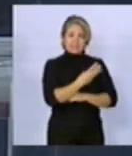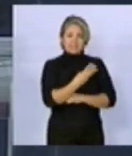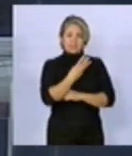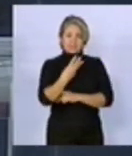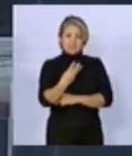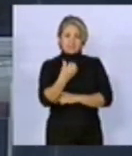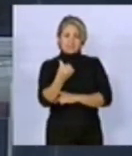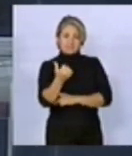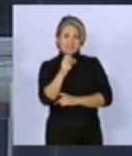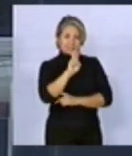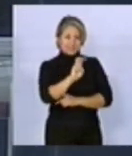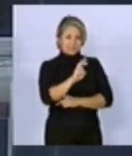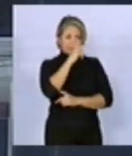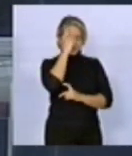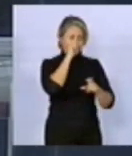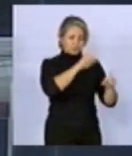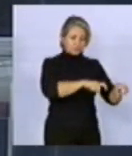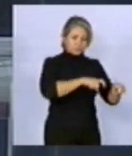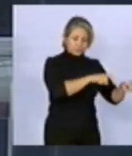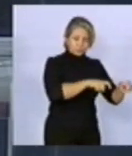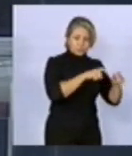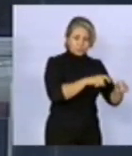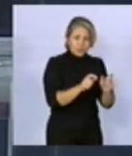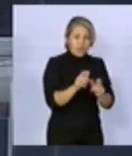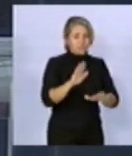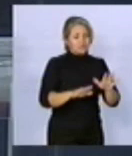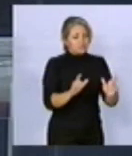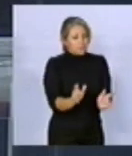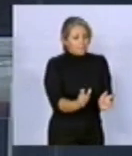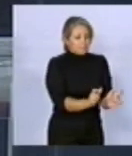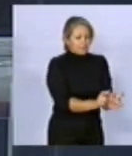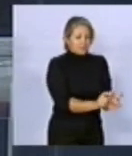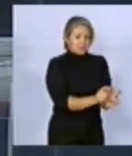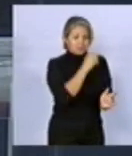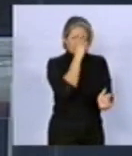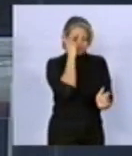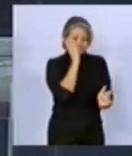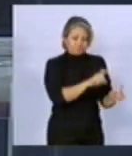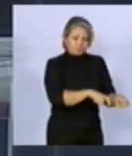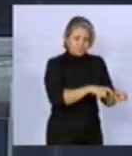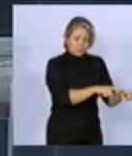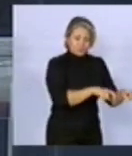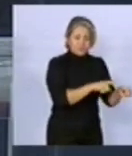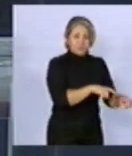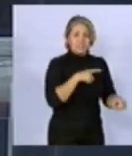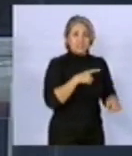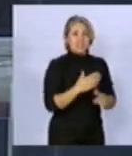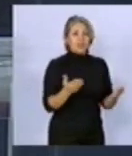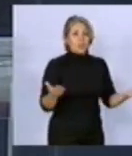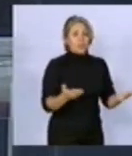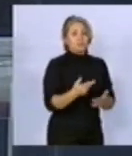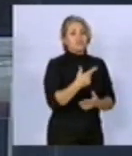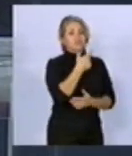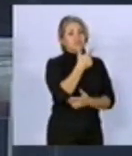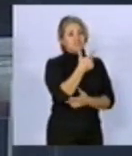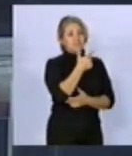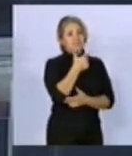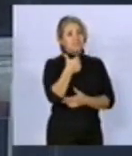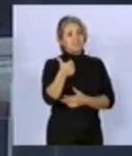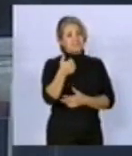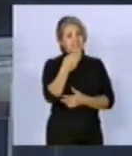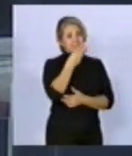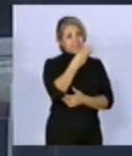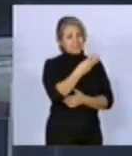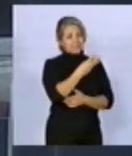3365 produtores na maioria pequenos produtores e tem atualmente 213